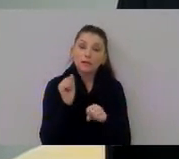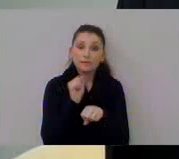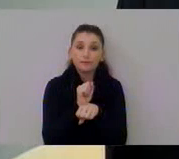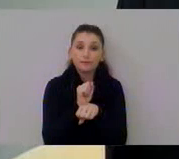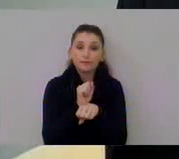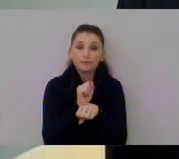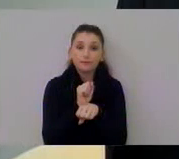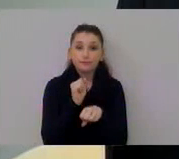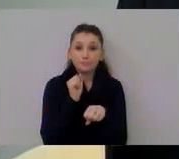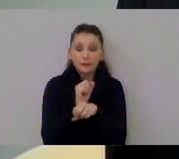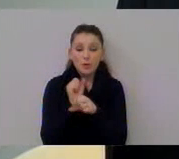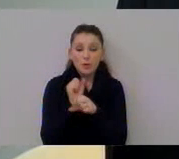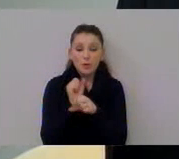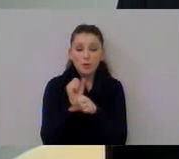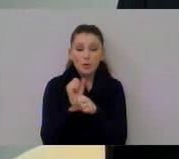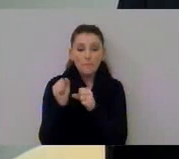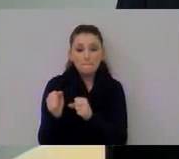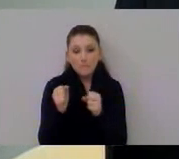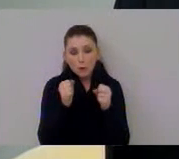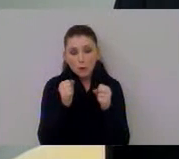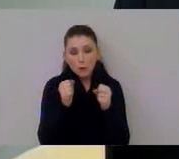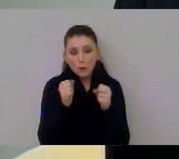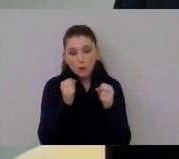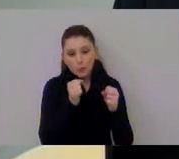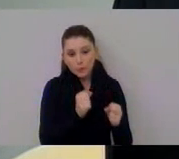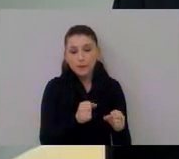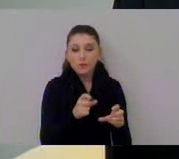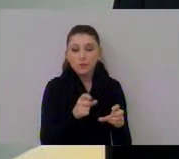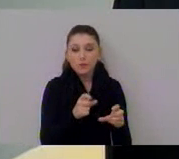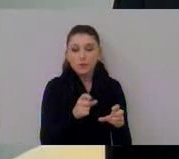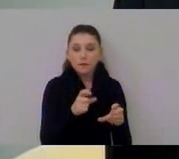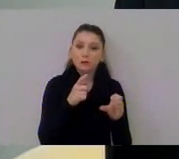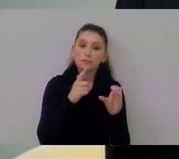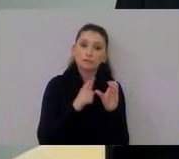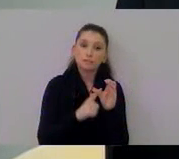E eu vou ser muito